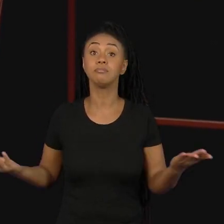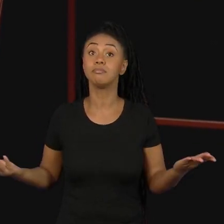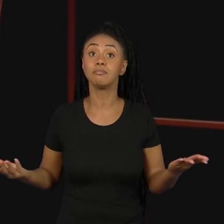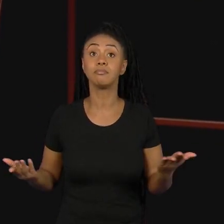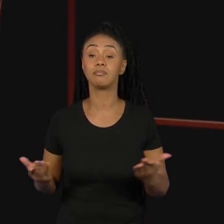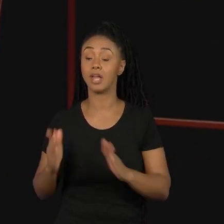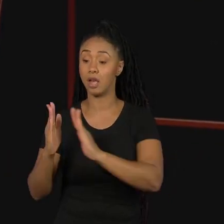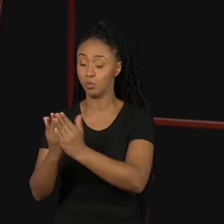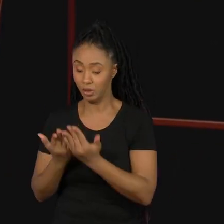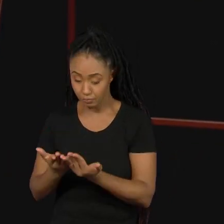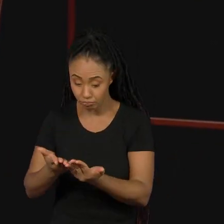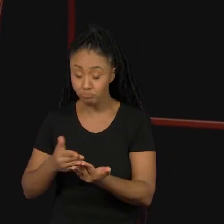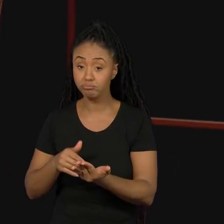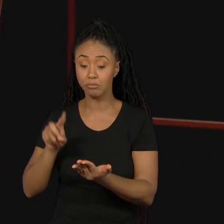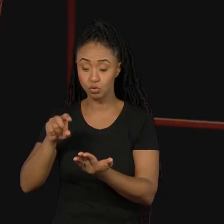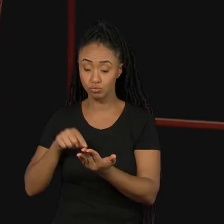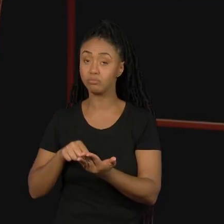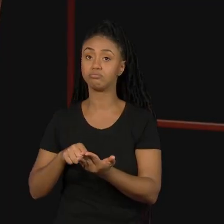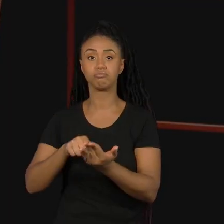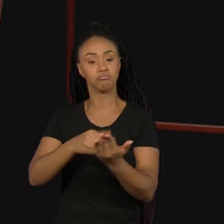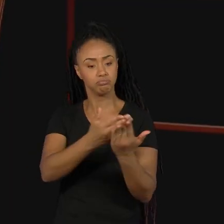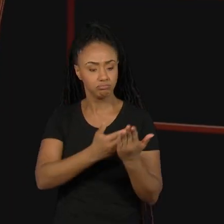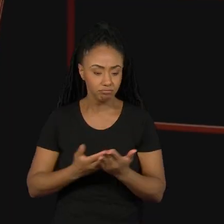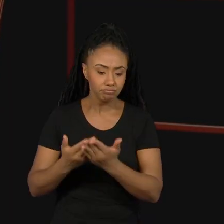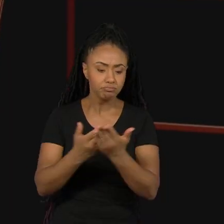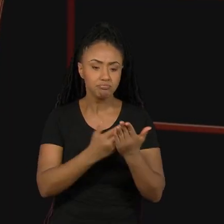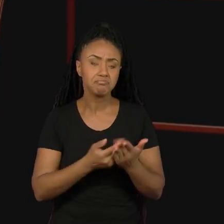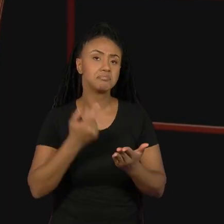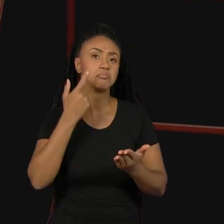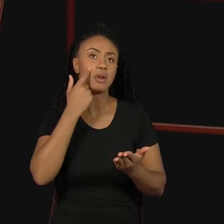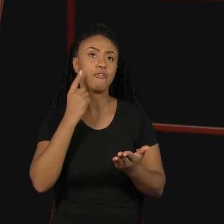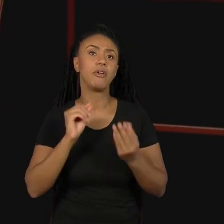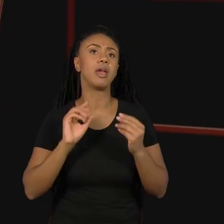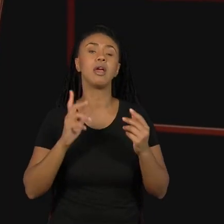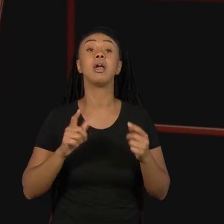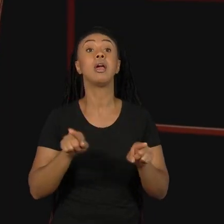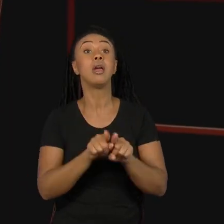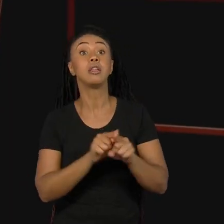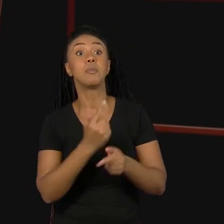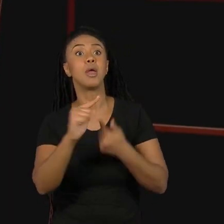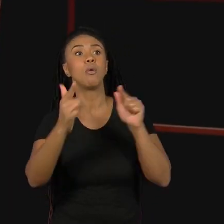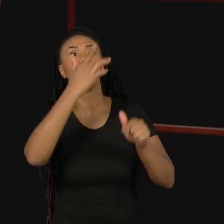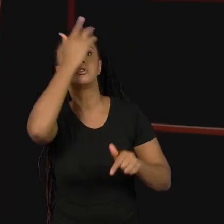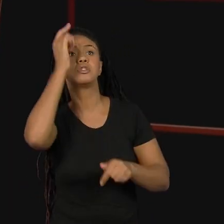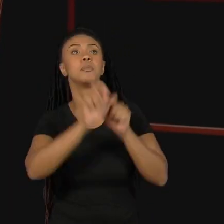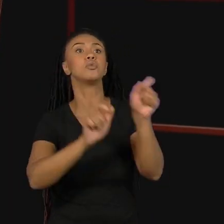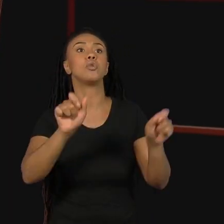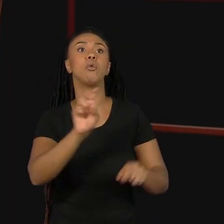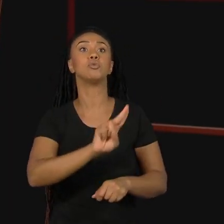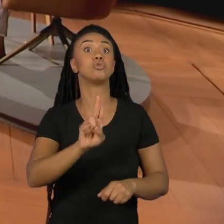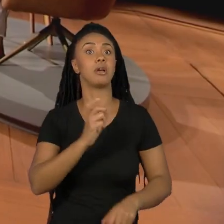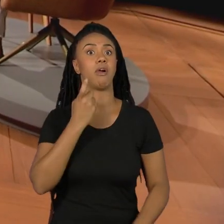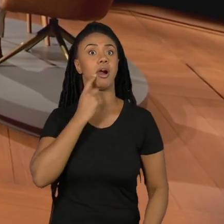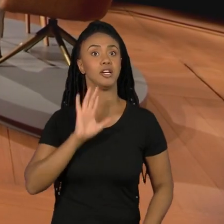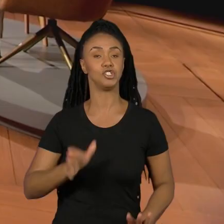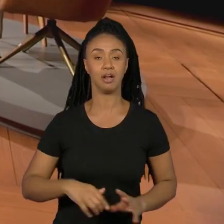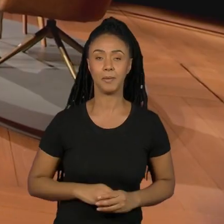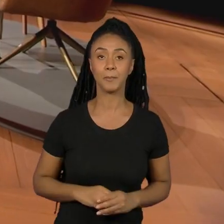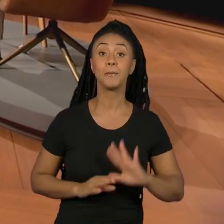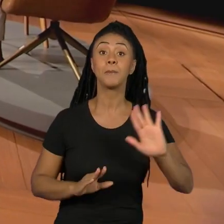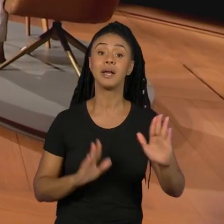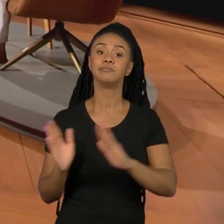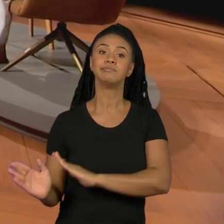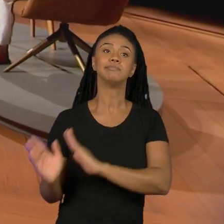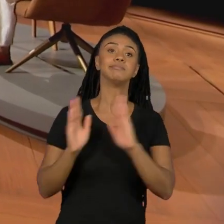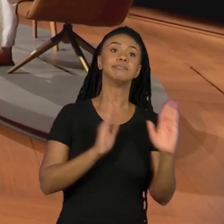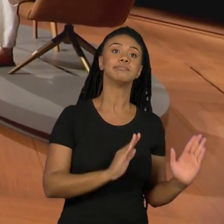quantidade de um ácido muito bom, então eu distribuía para os amigos que eu conhecia, pintores, músicos, etc. Porém, o lado do mal viu